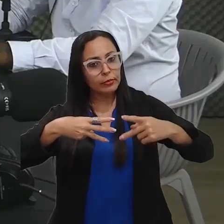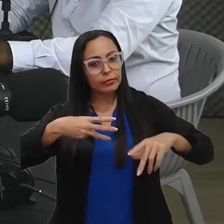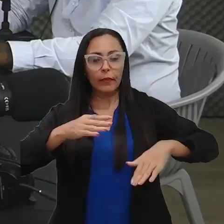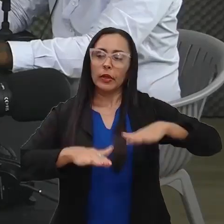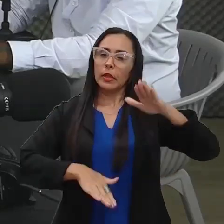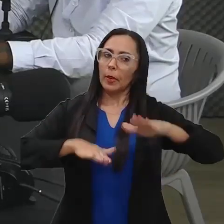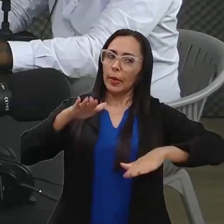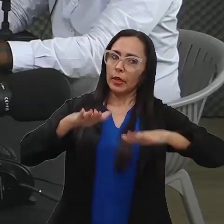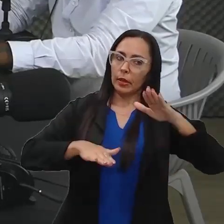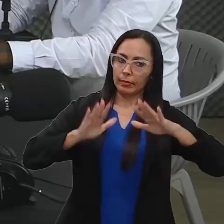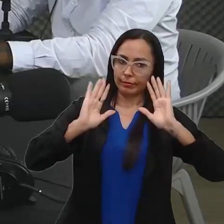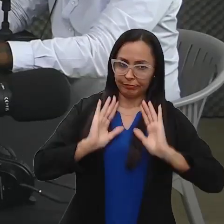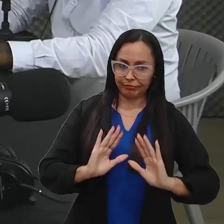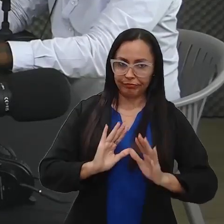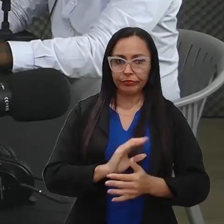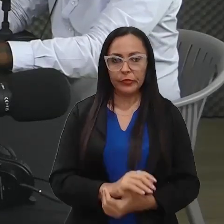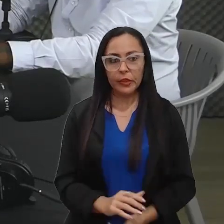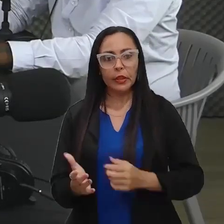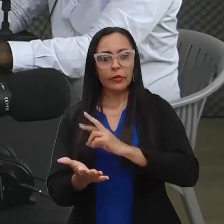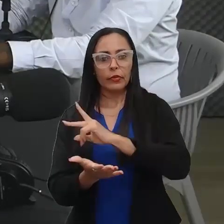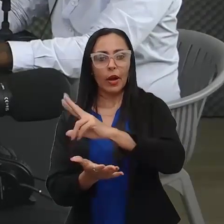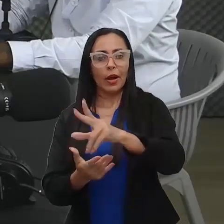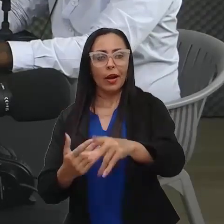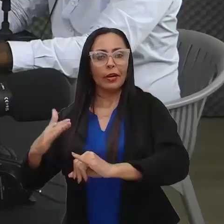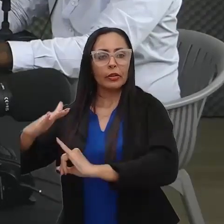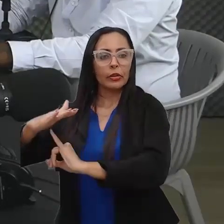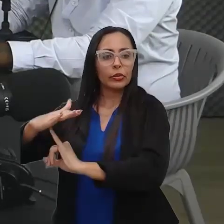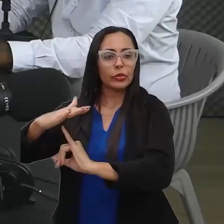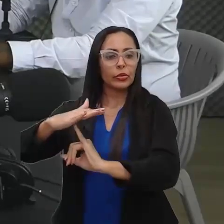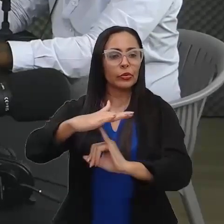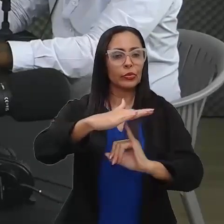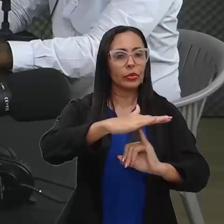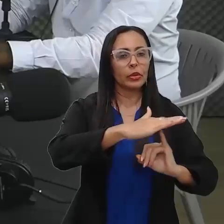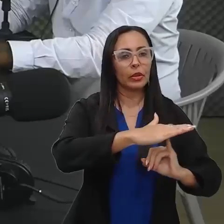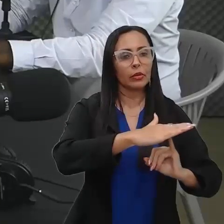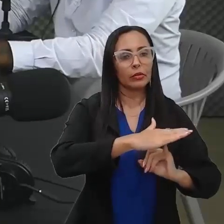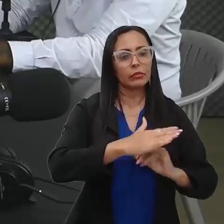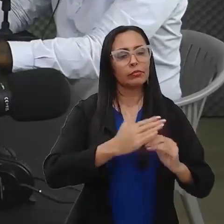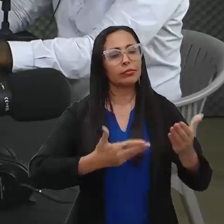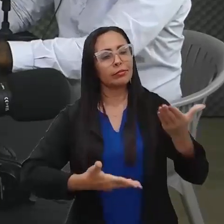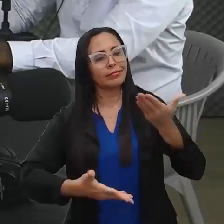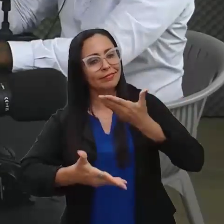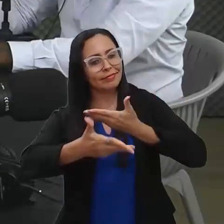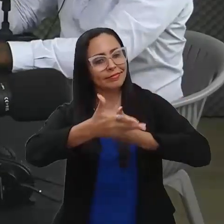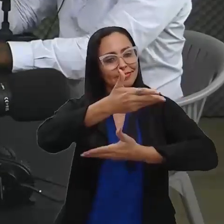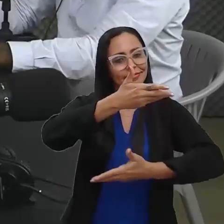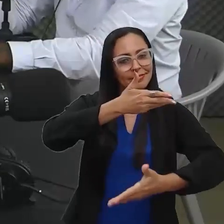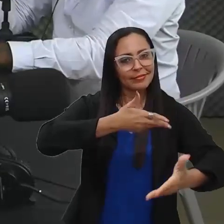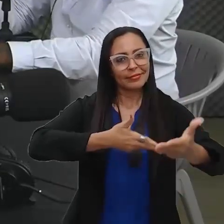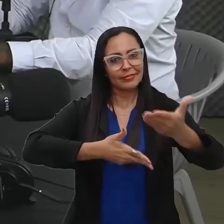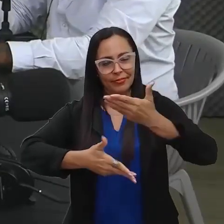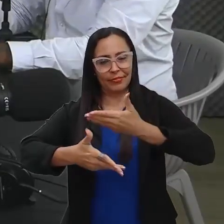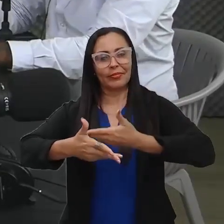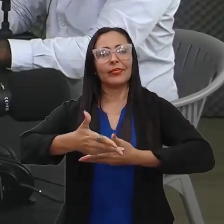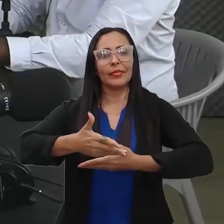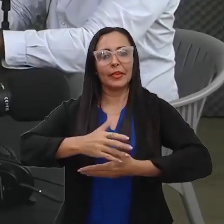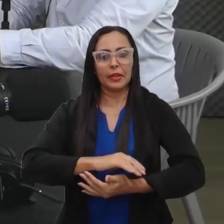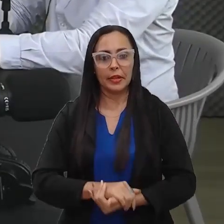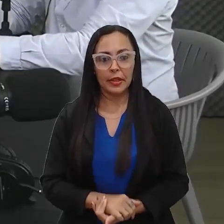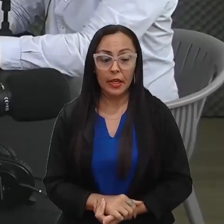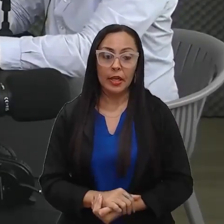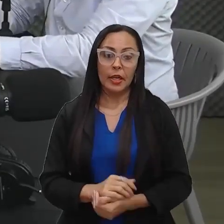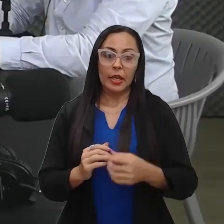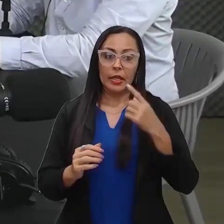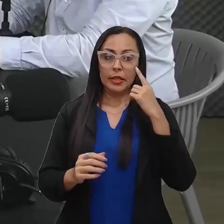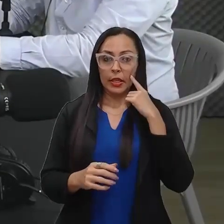caso. Aí você vê aí várias instituições sendo, né, envolvidas no processo, né, a